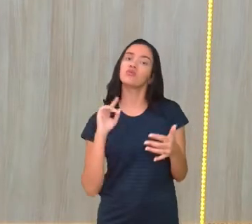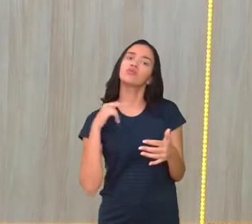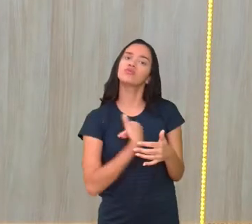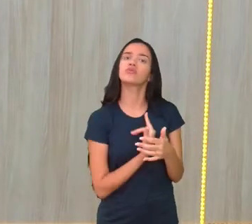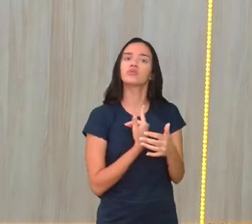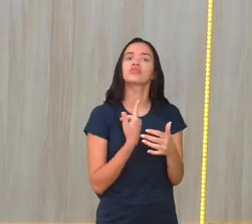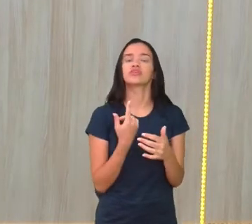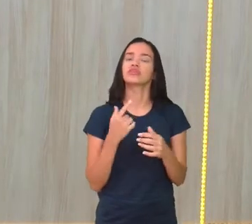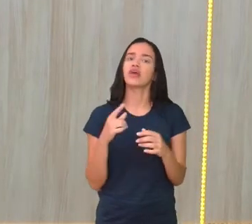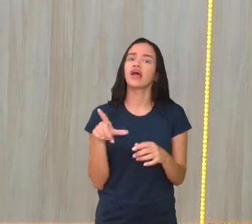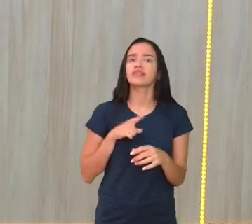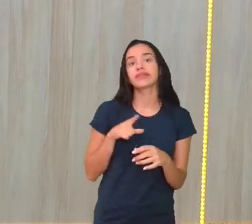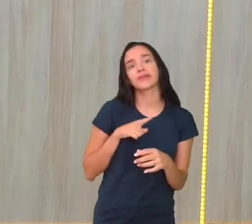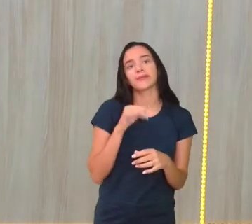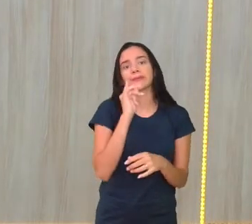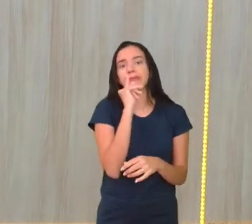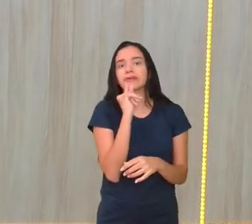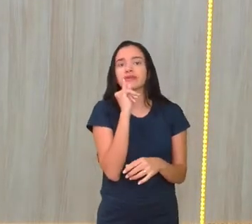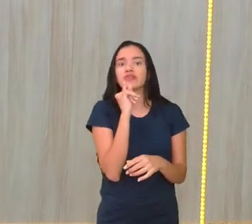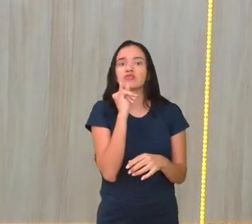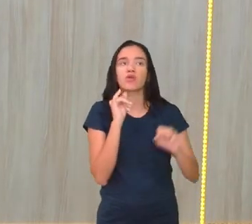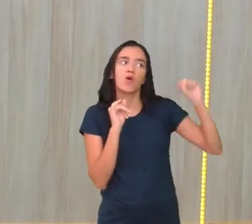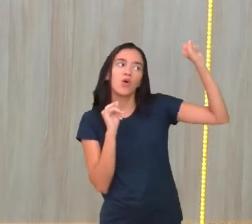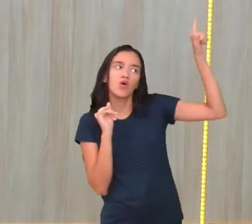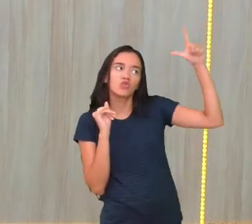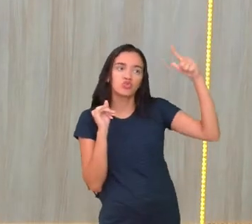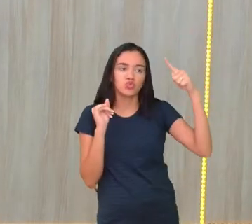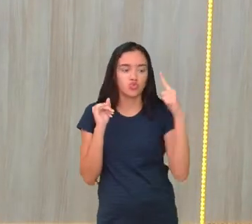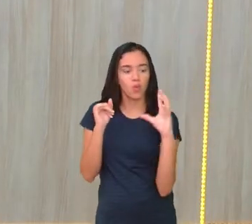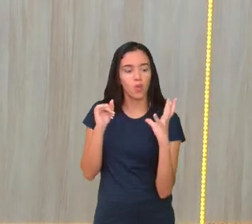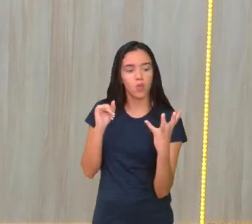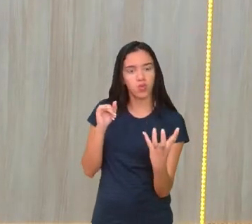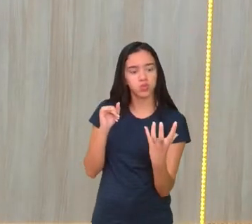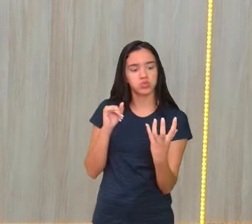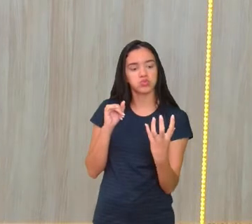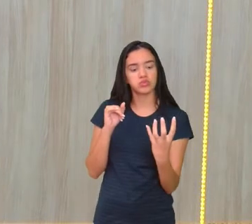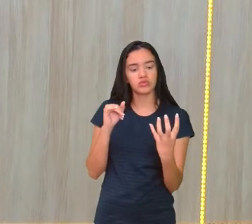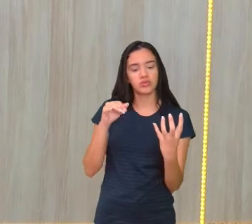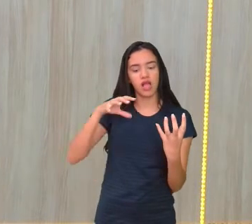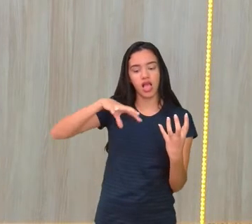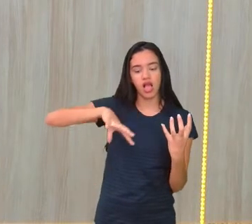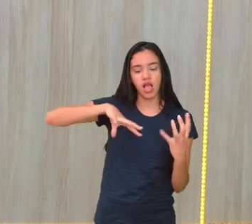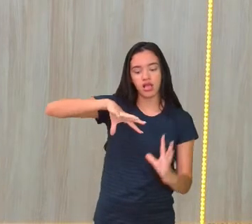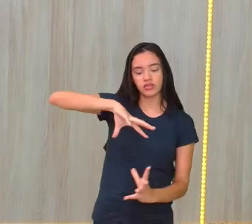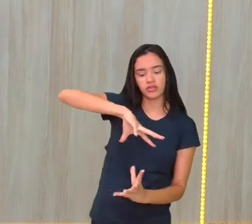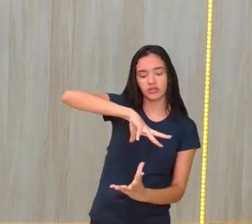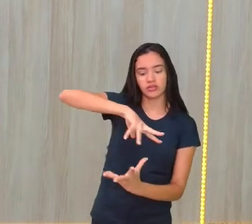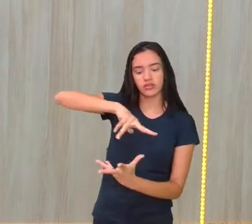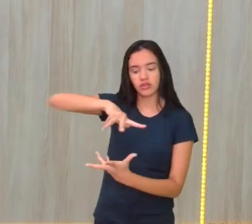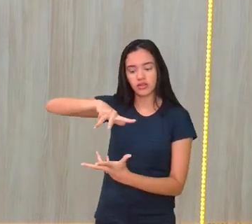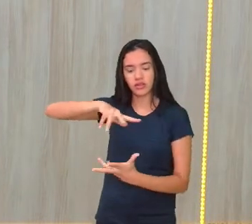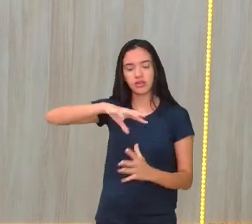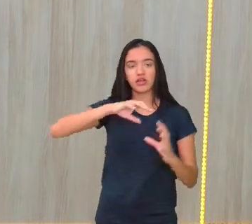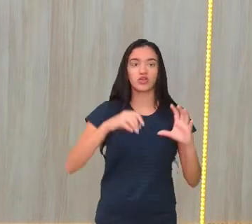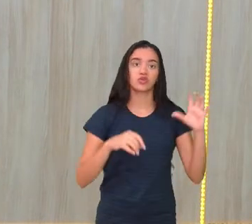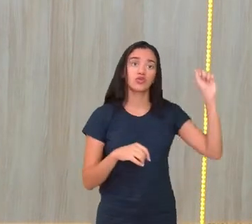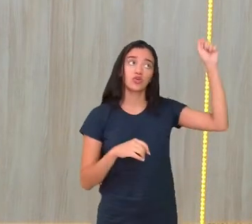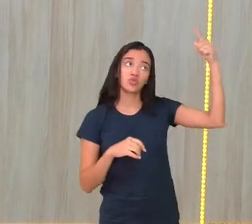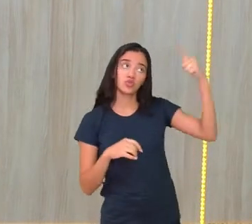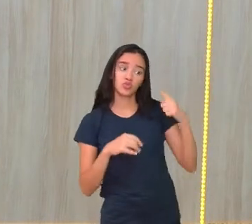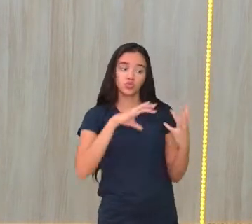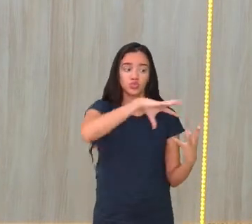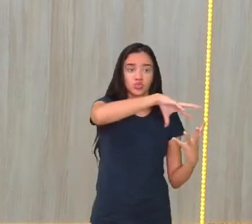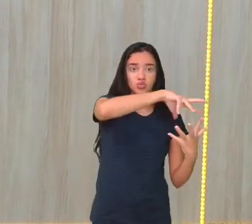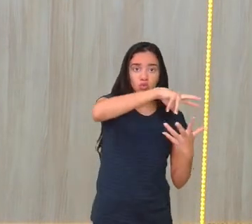gente tem, por exemplo, Sol, Terra e Lua. Então,